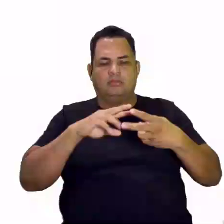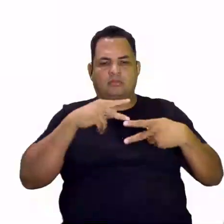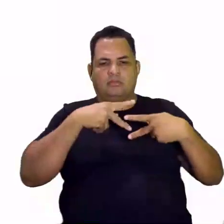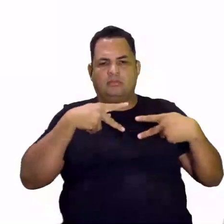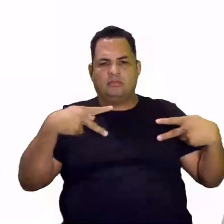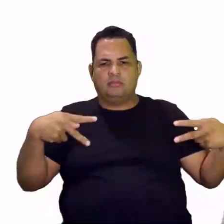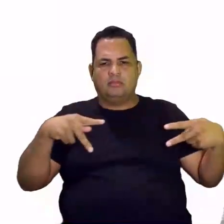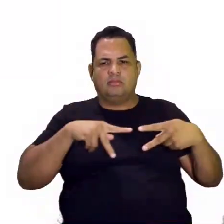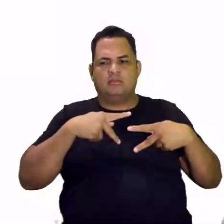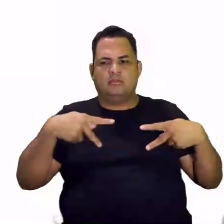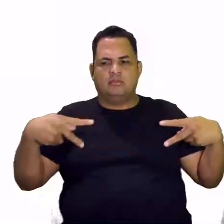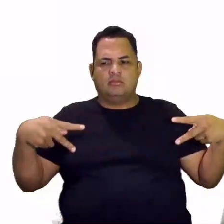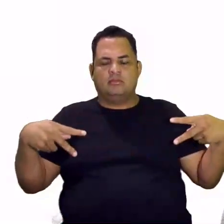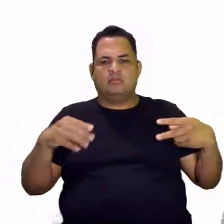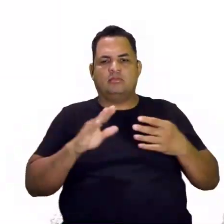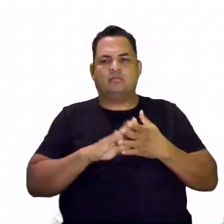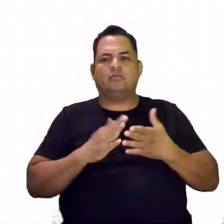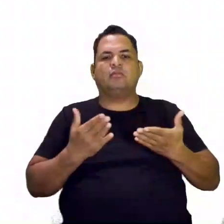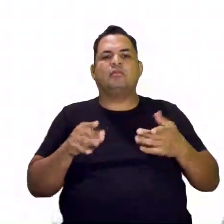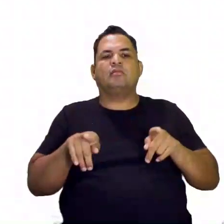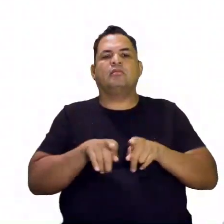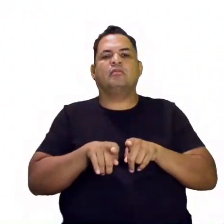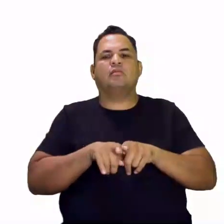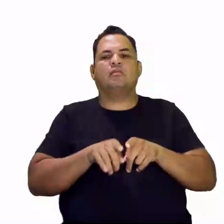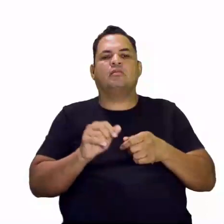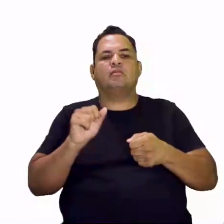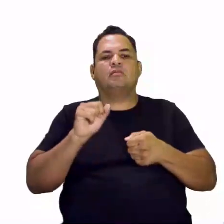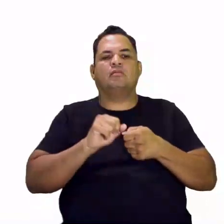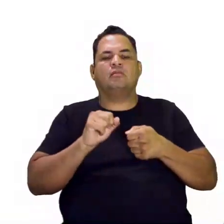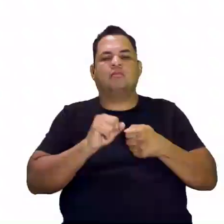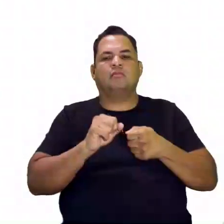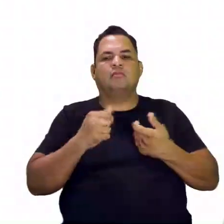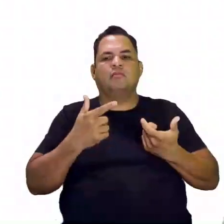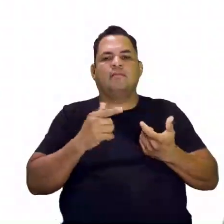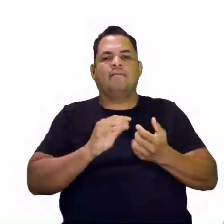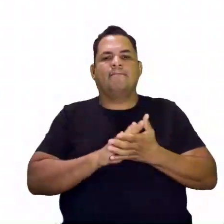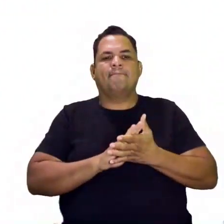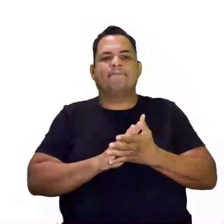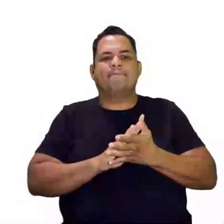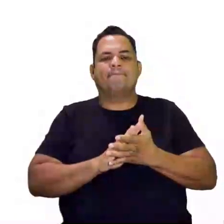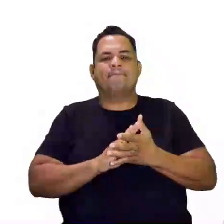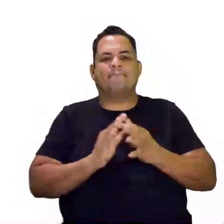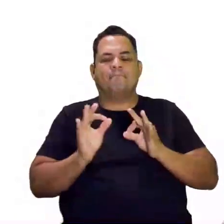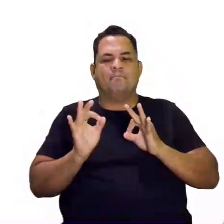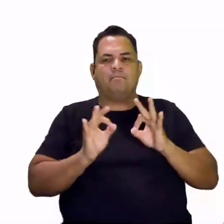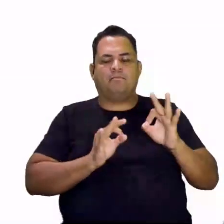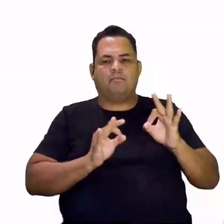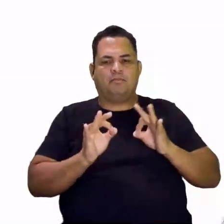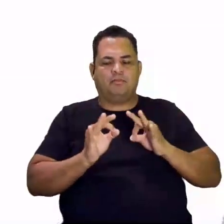proteínas. Se conseguem produzir proteínas, elas realizam o processo, né, de